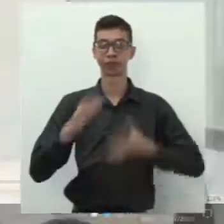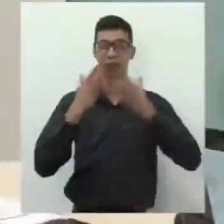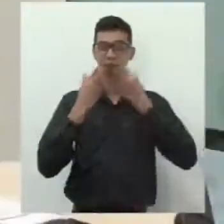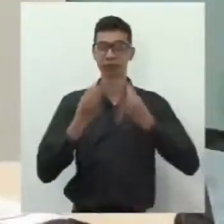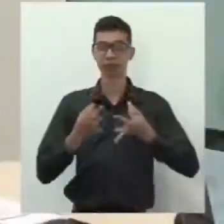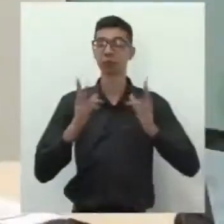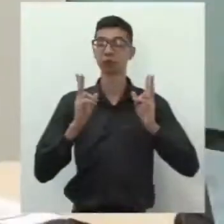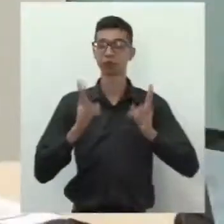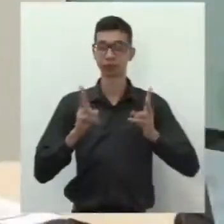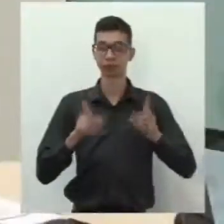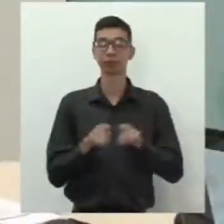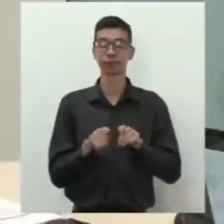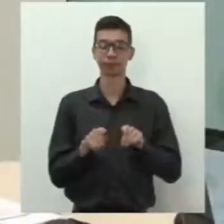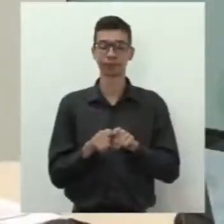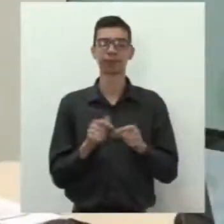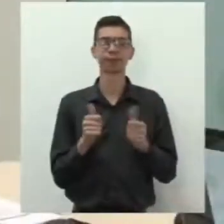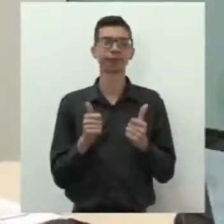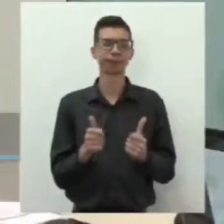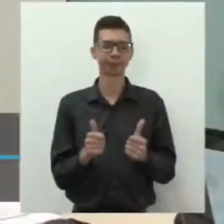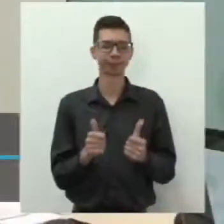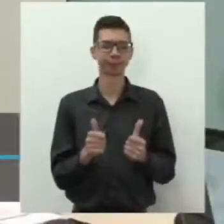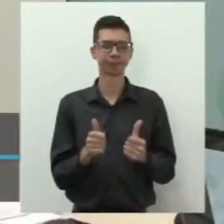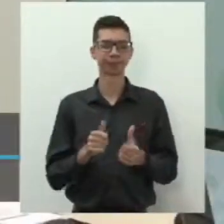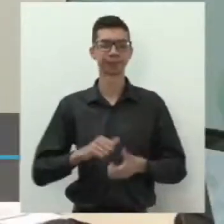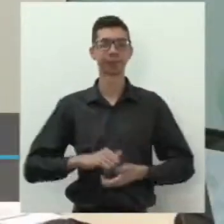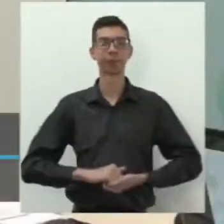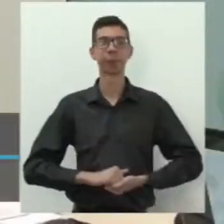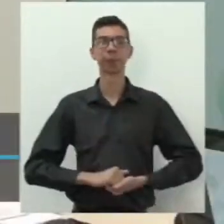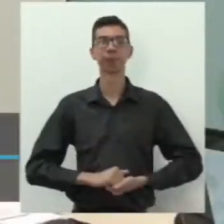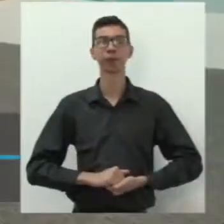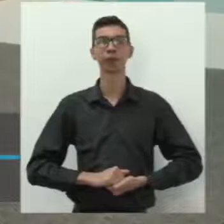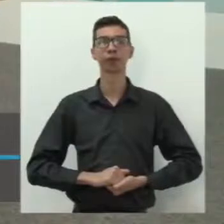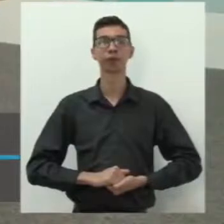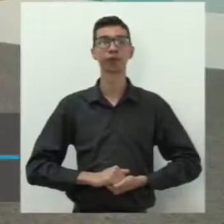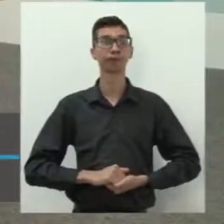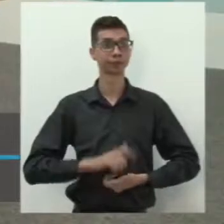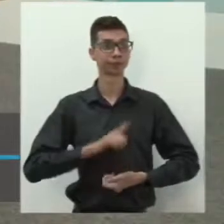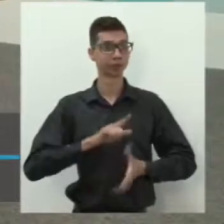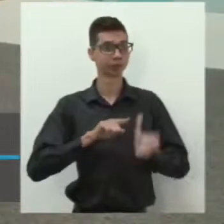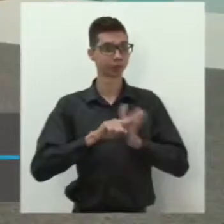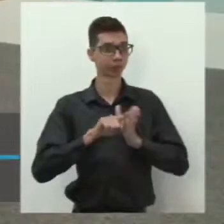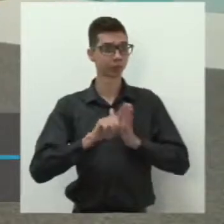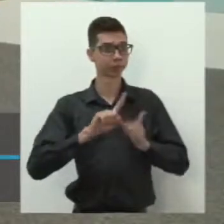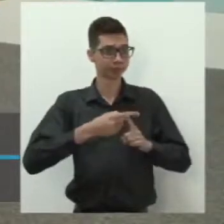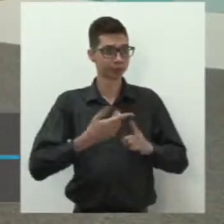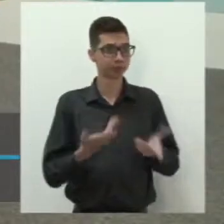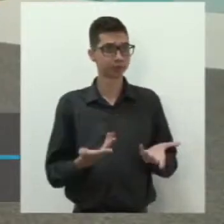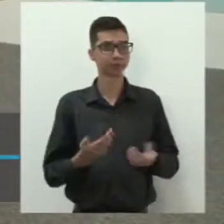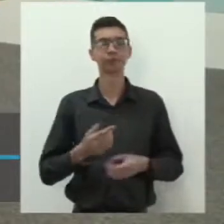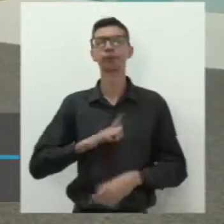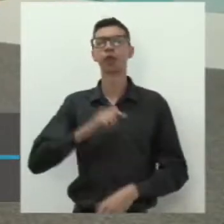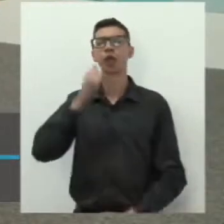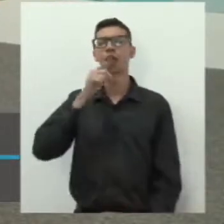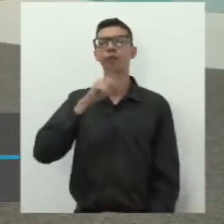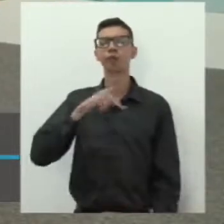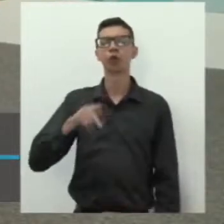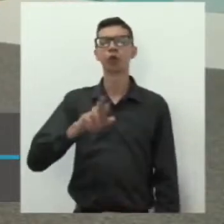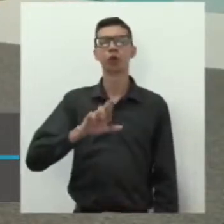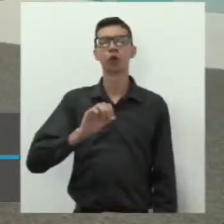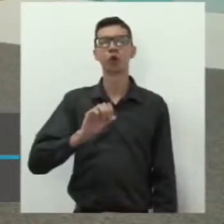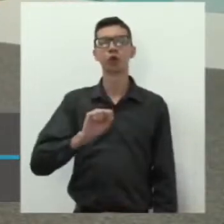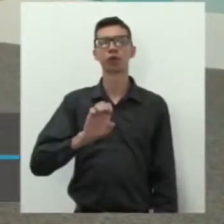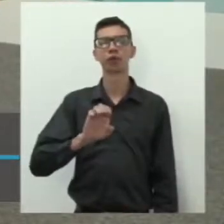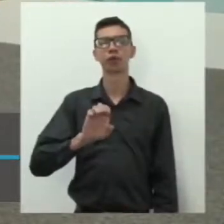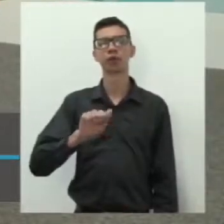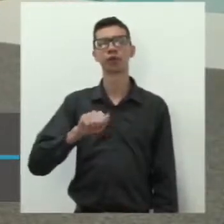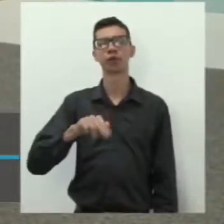também. Beleza? Mais alguma? Tem uma pergunta aqui da Pro Rosiane, eu não entendi. Vamos